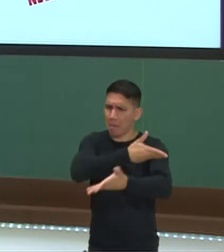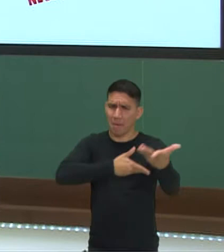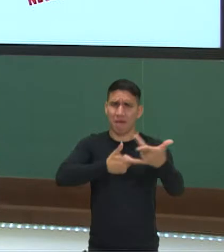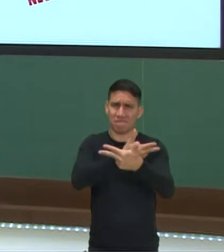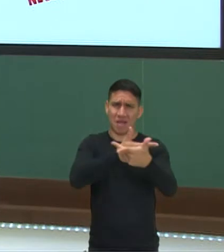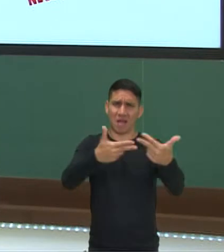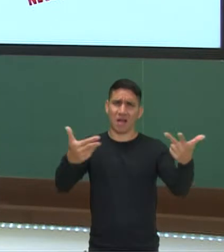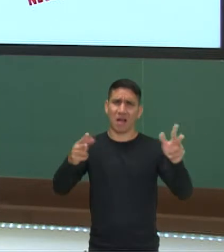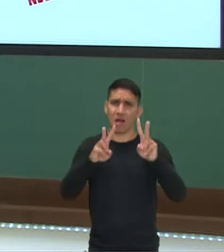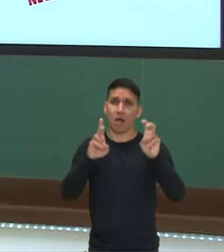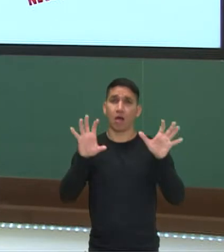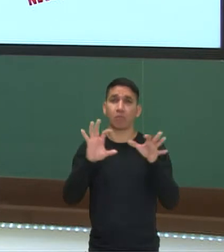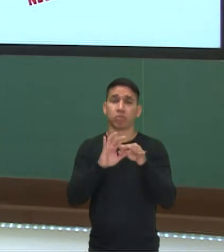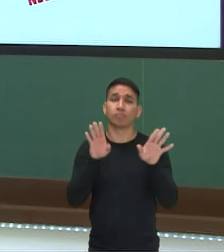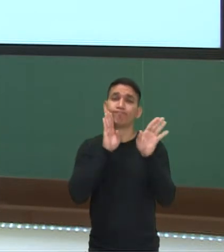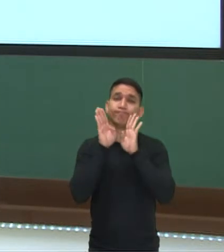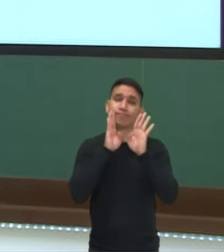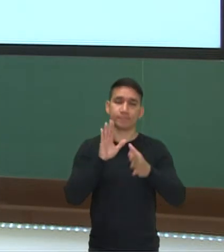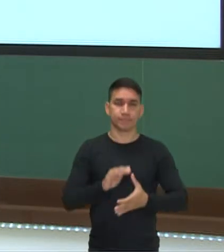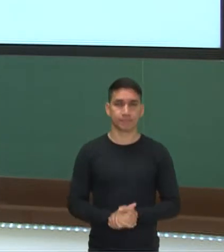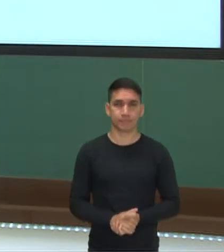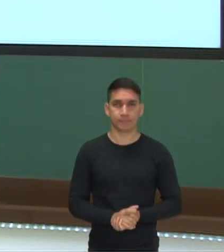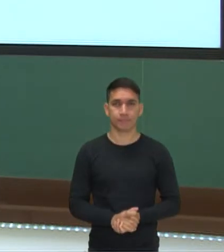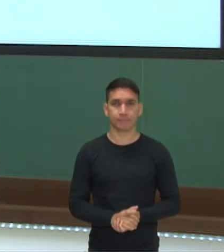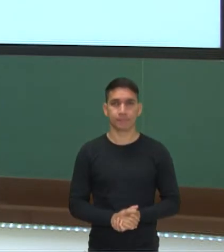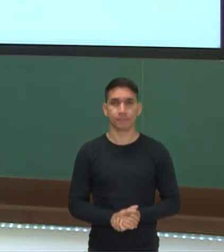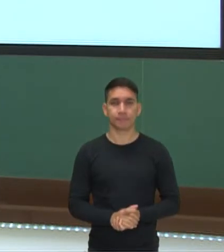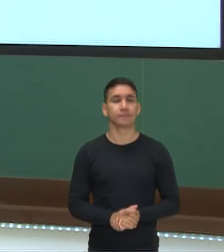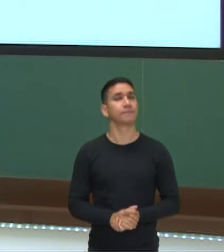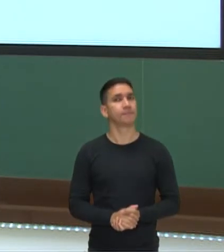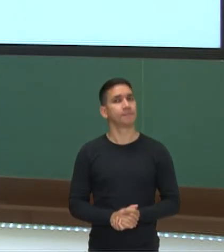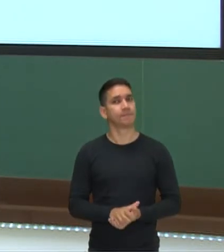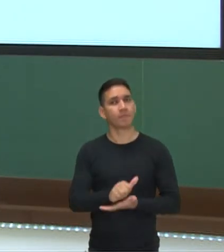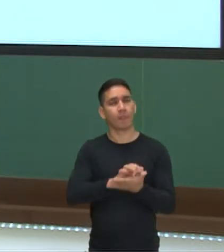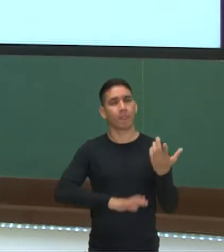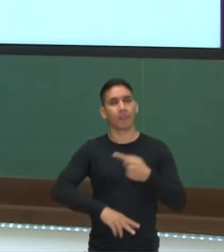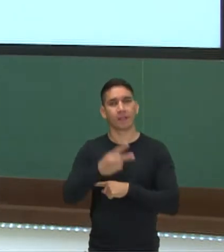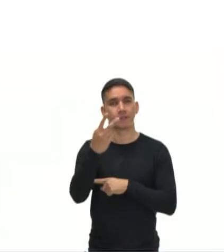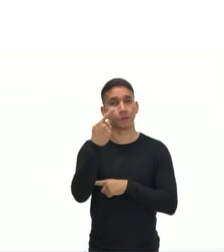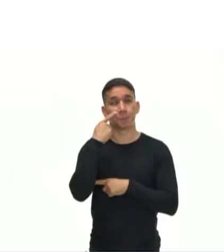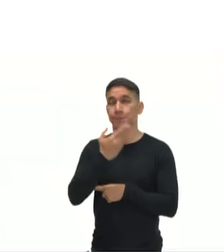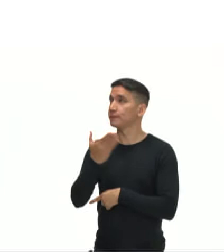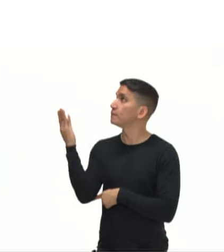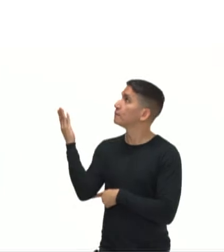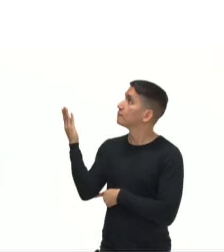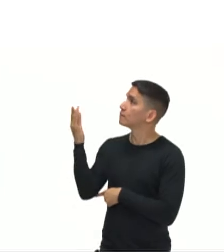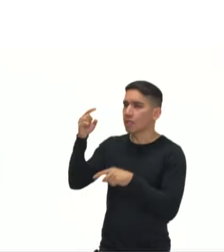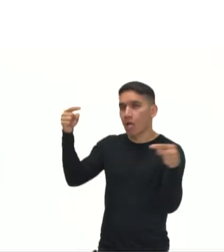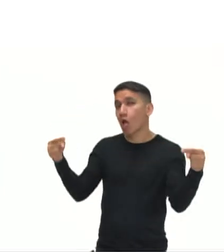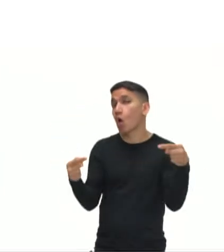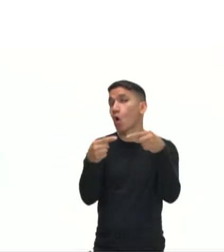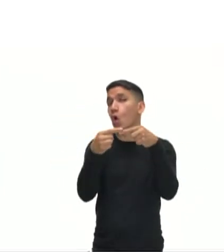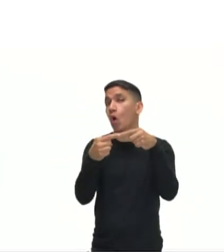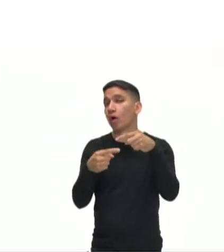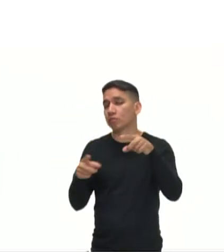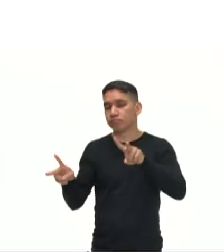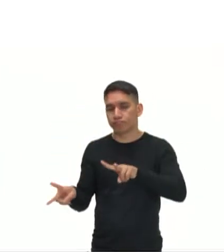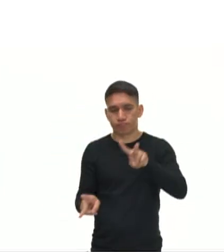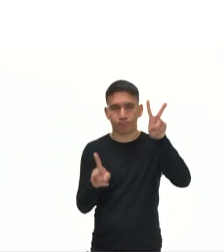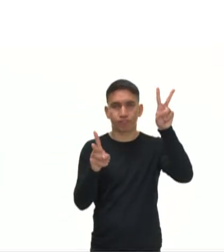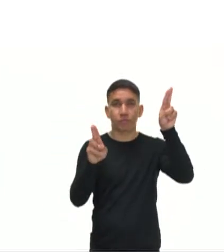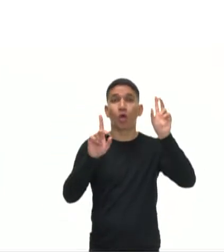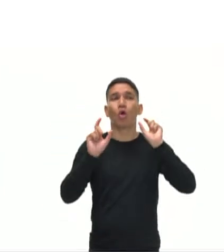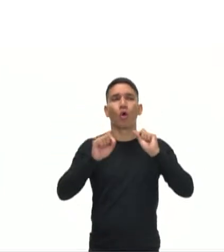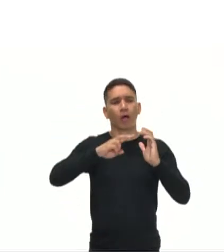muitas vezes no Facebook. Vamos à segunda atividade. De acordo com o primeiro parágrafo, qual é o